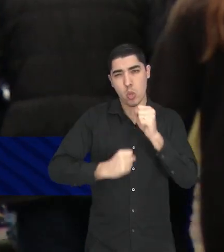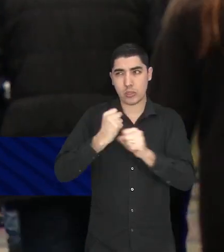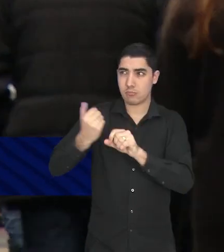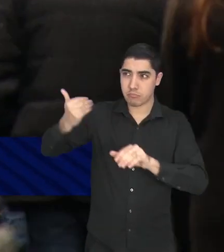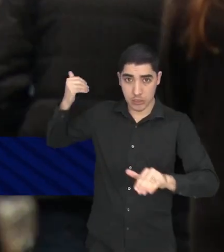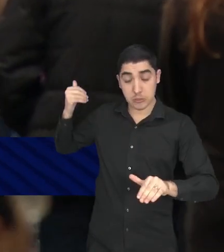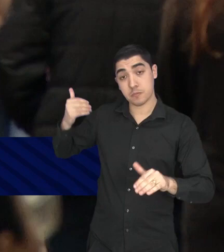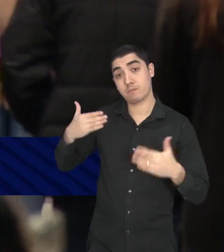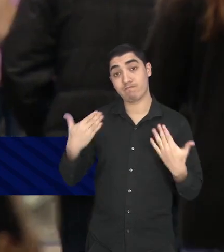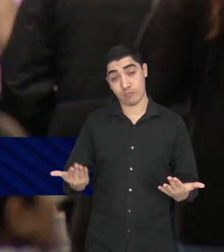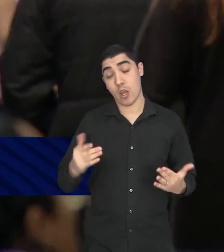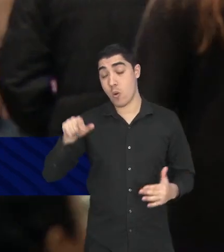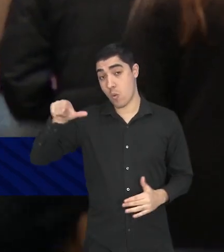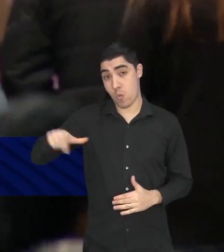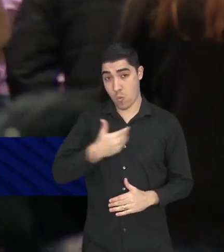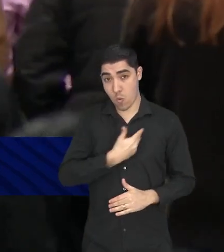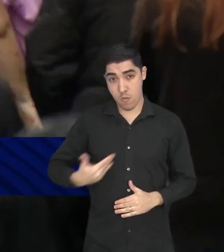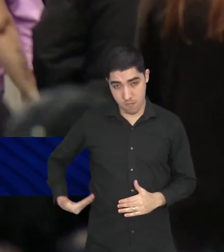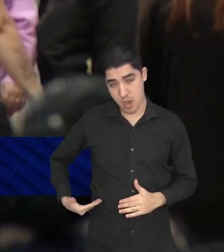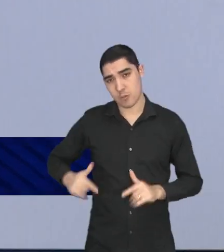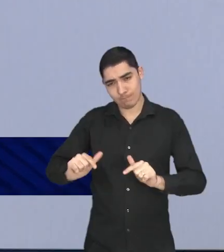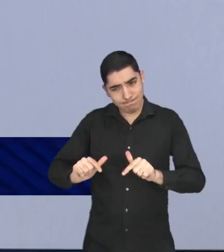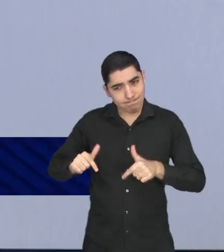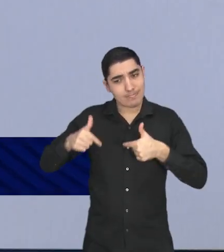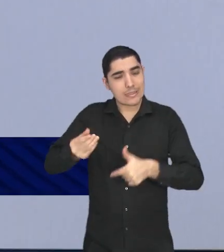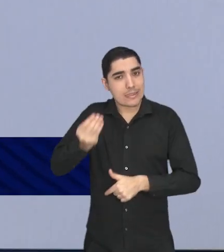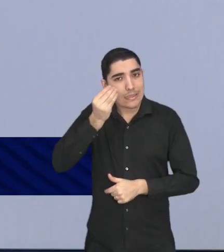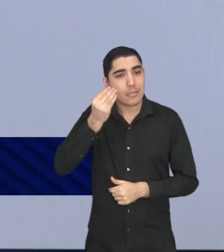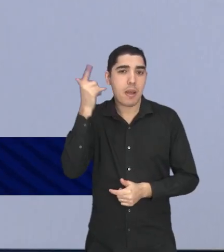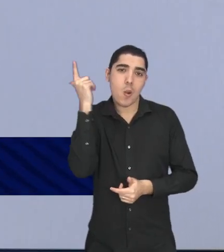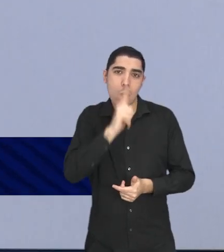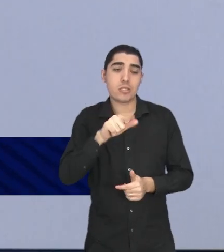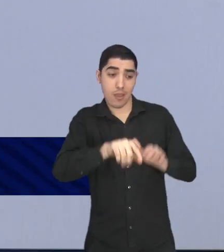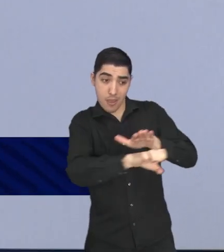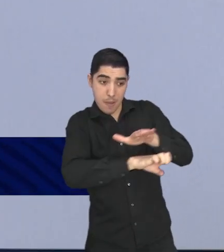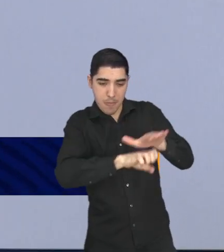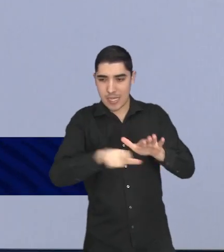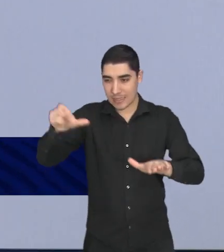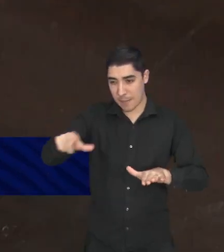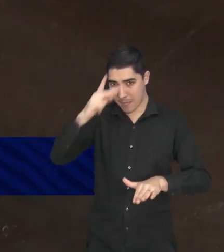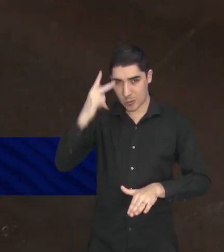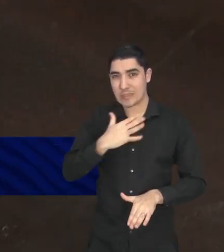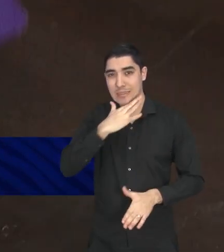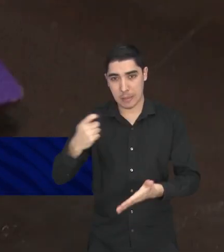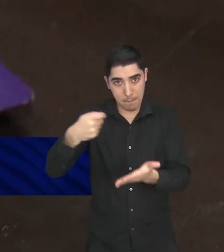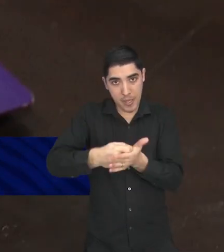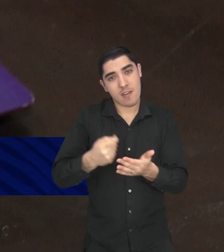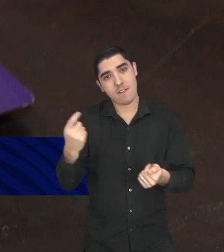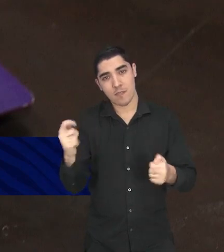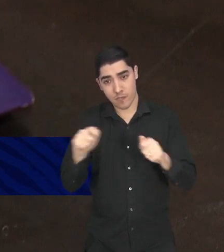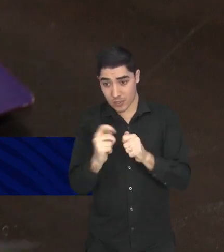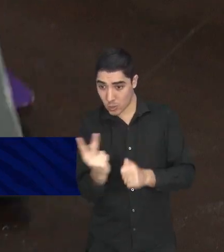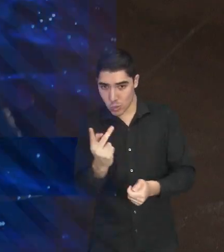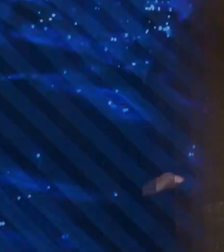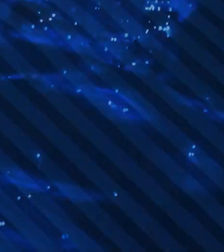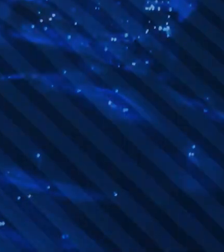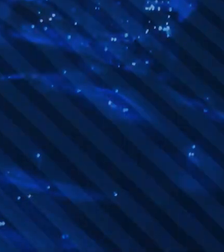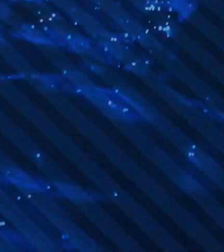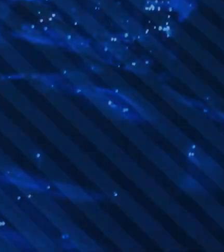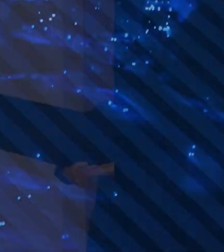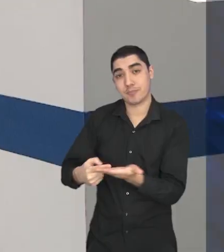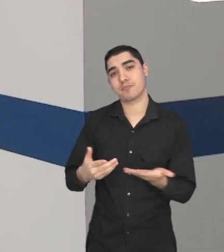Legislativo aposta no papel do poder público em oferecer políticas de negociação de dívidas e oferta de